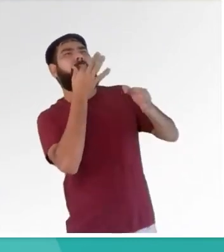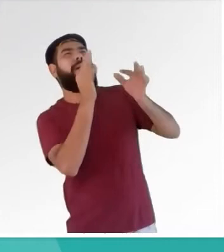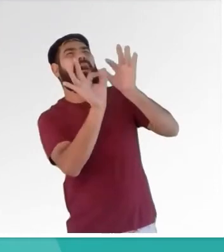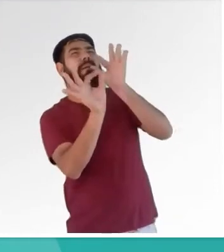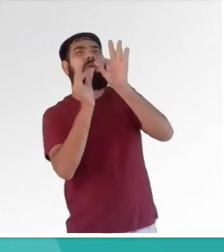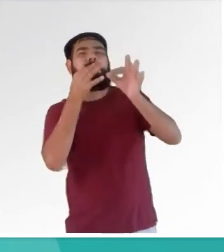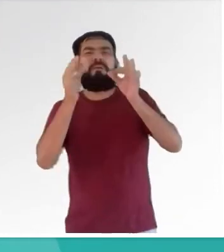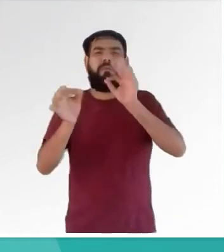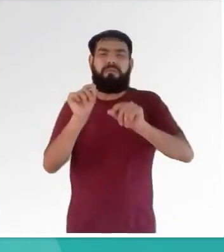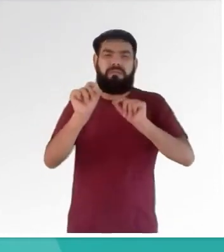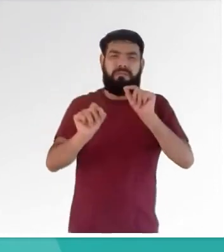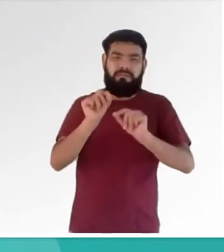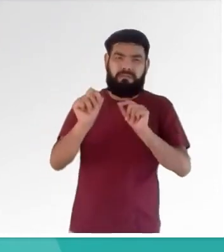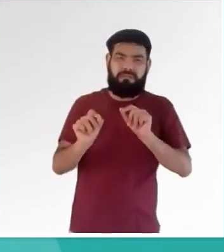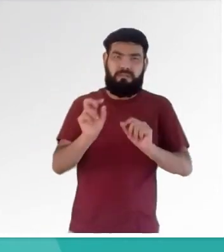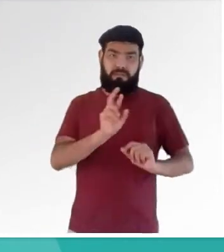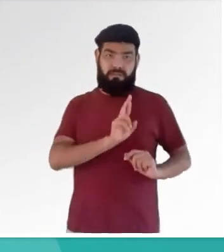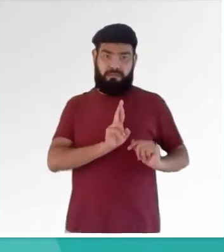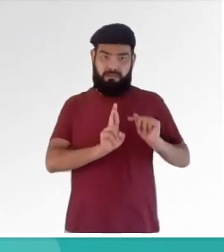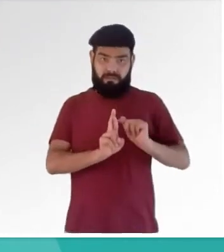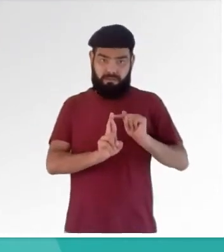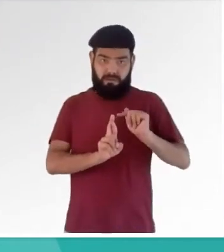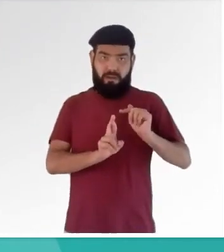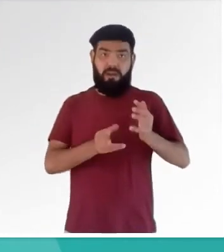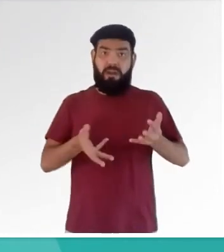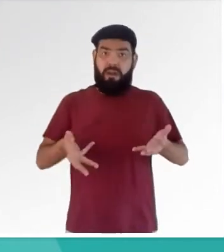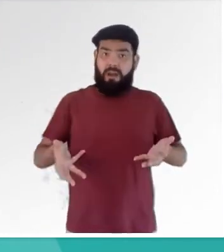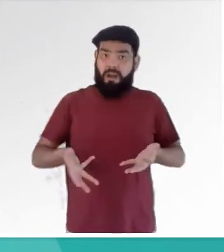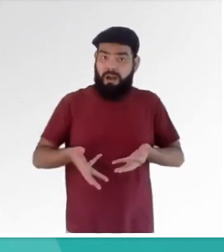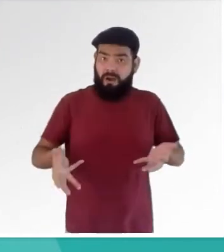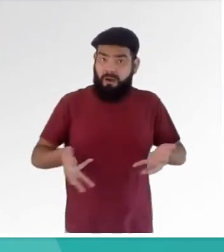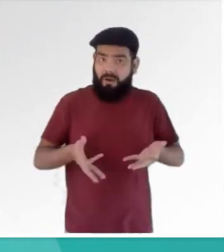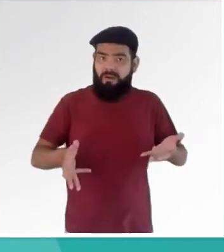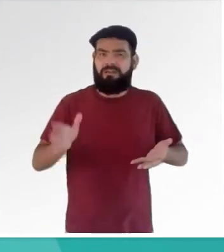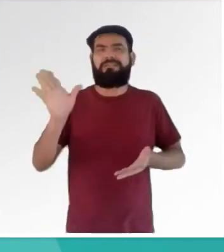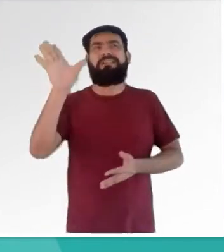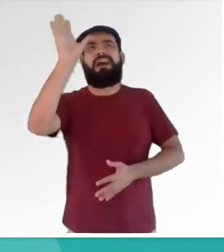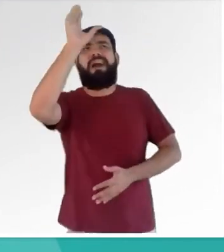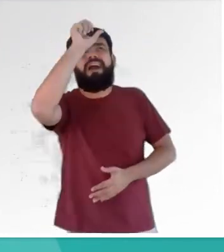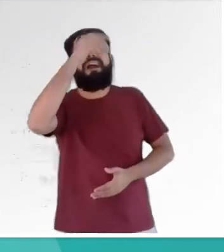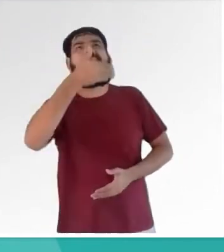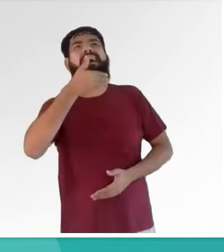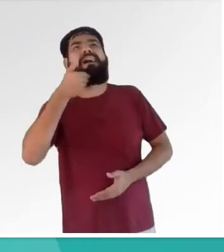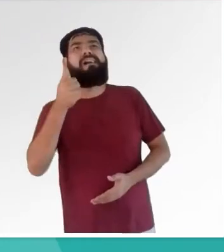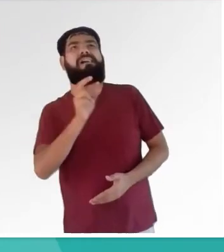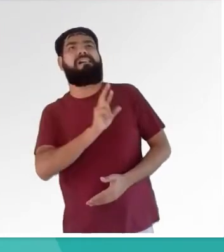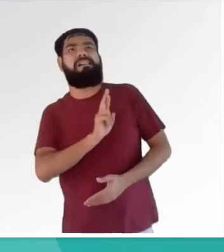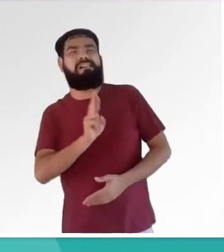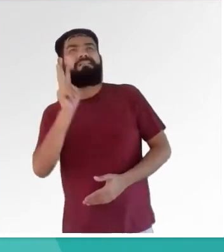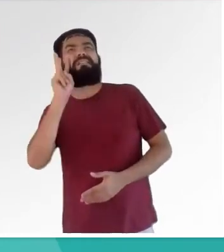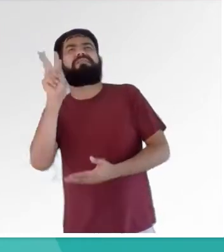religião. Agora, nós sabemos o que é a religião, né? Nós já vimos aí, tem que ter fé, tem que ter